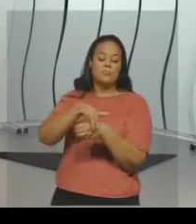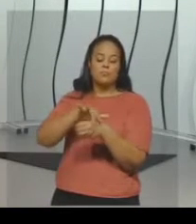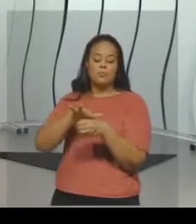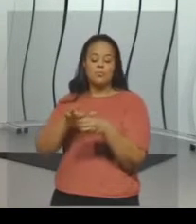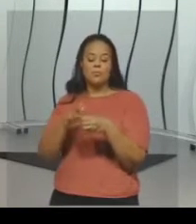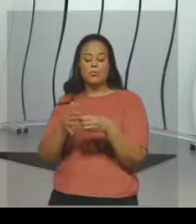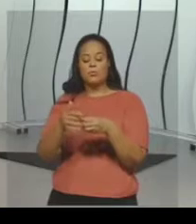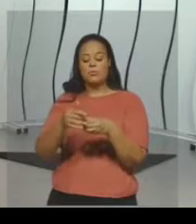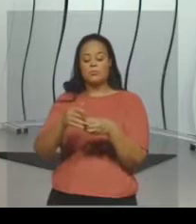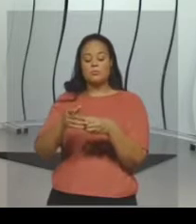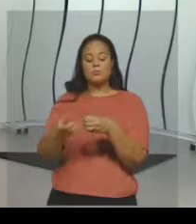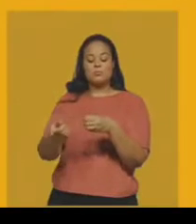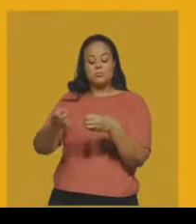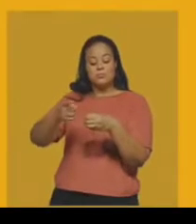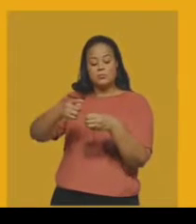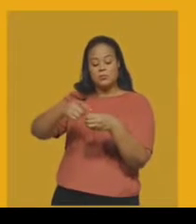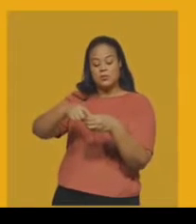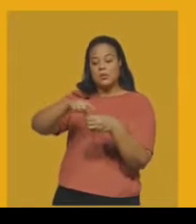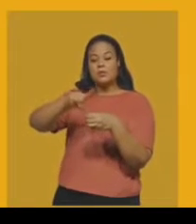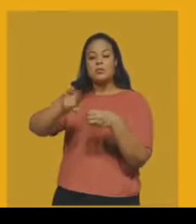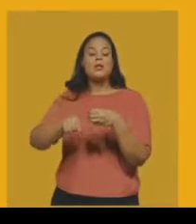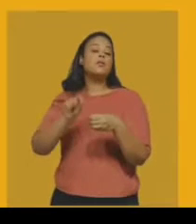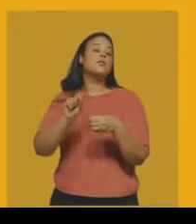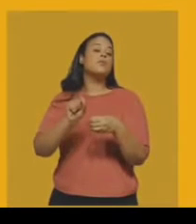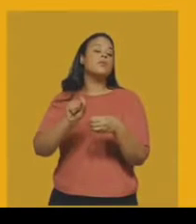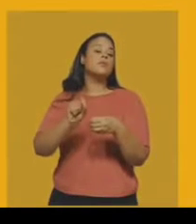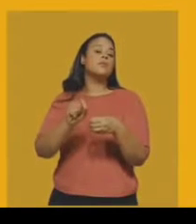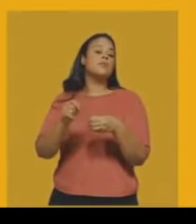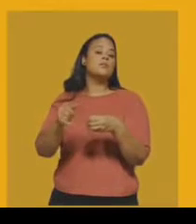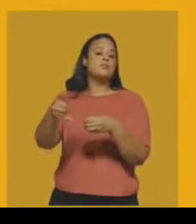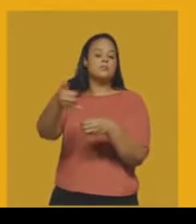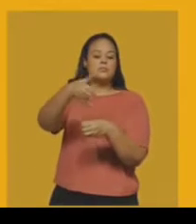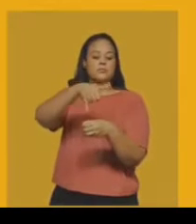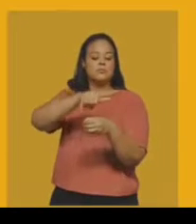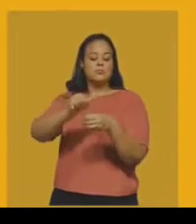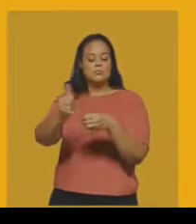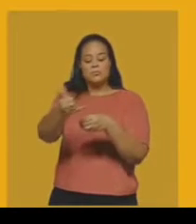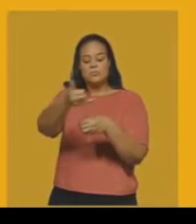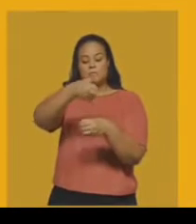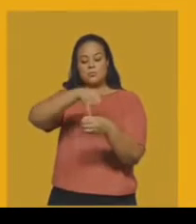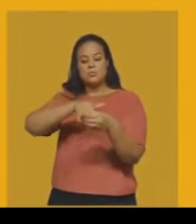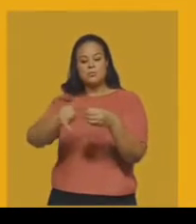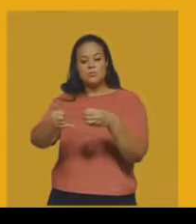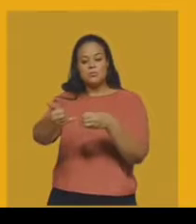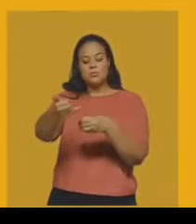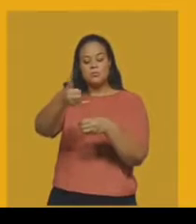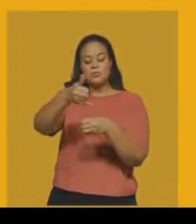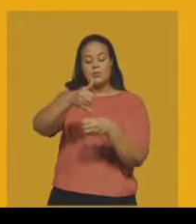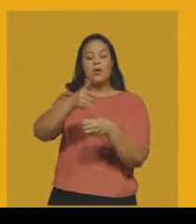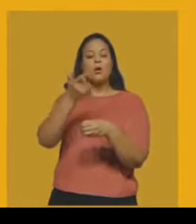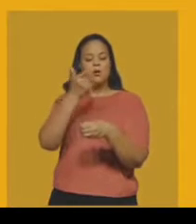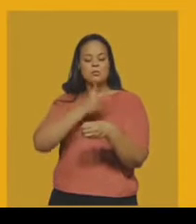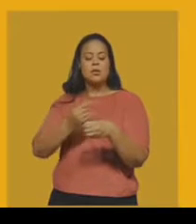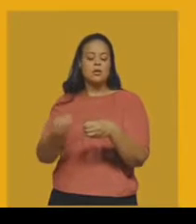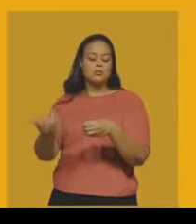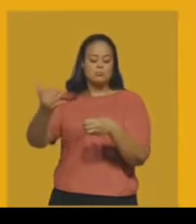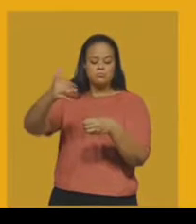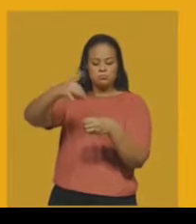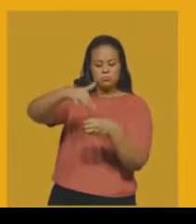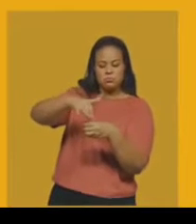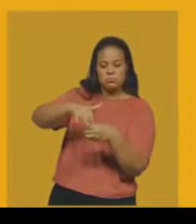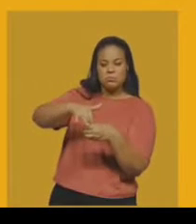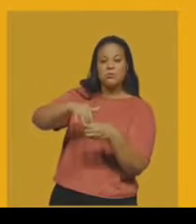entrada e saída de substâncias. Então a substância consegue atravessar essa membrana plasmática para entrar ou